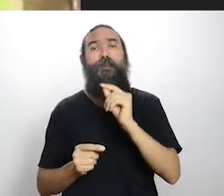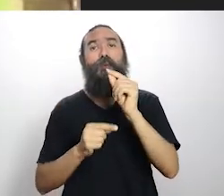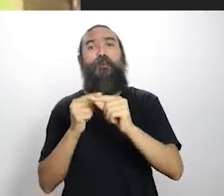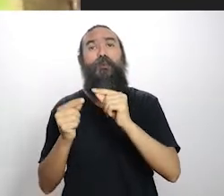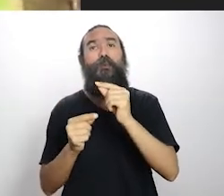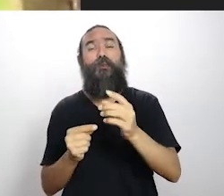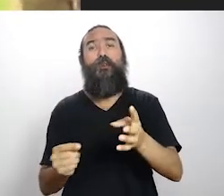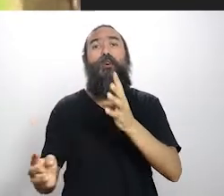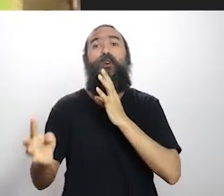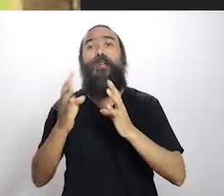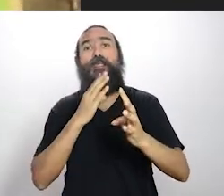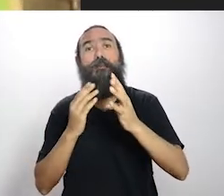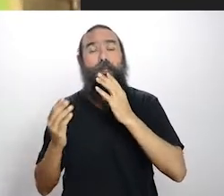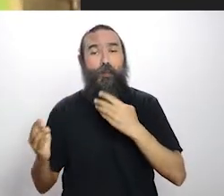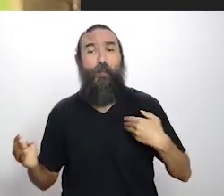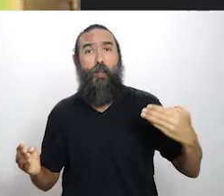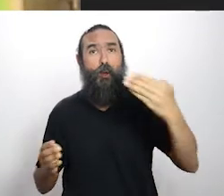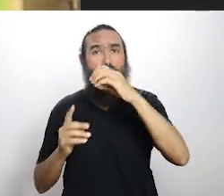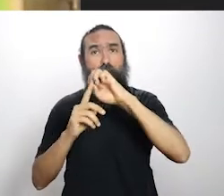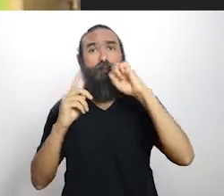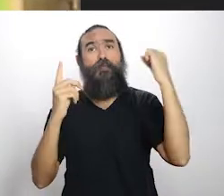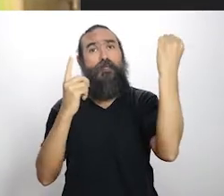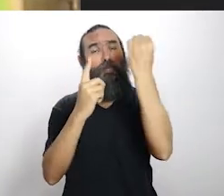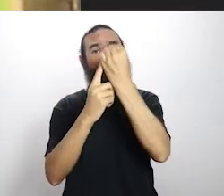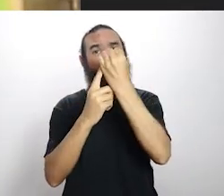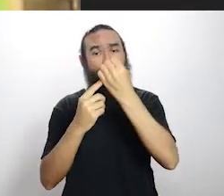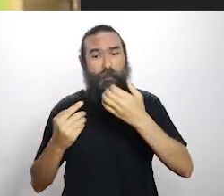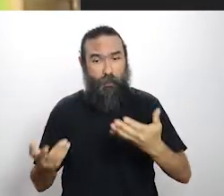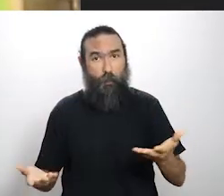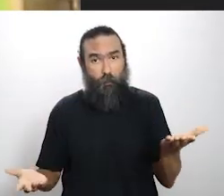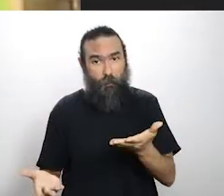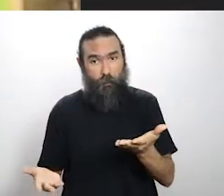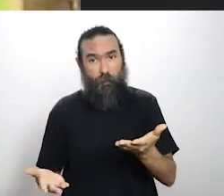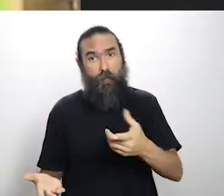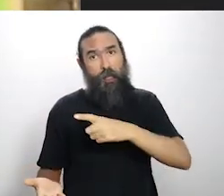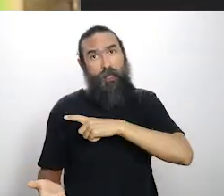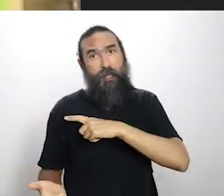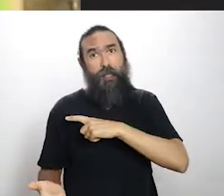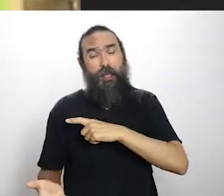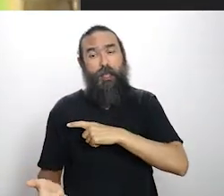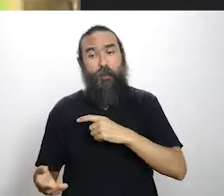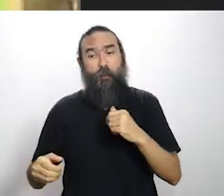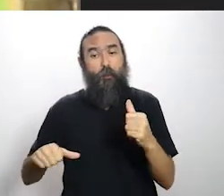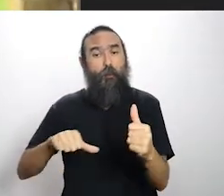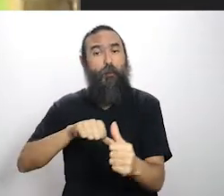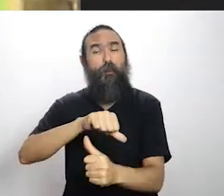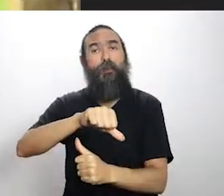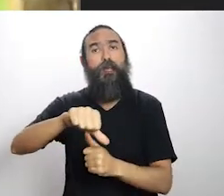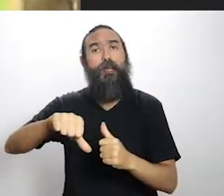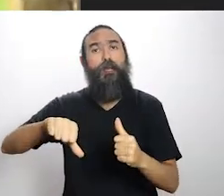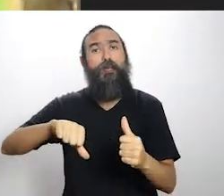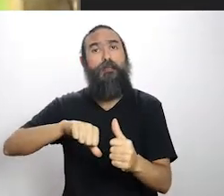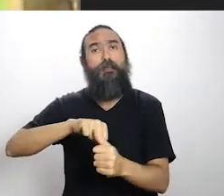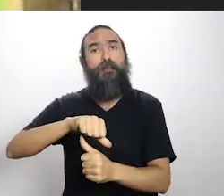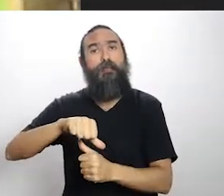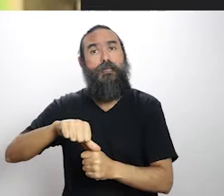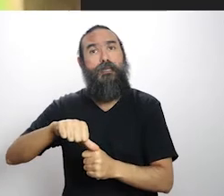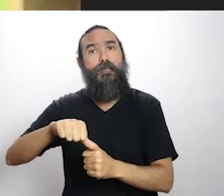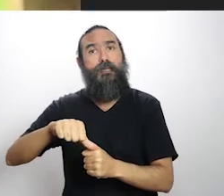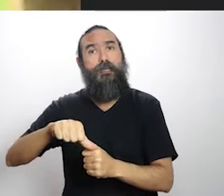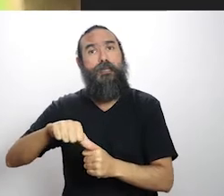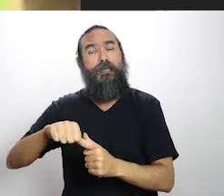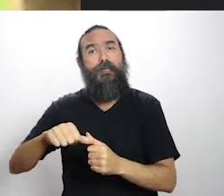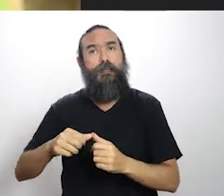nossa sociedade, né? E aí a gente tem, neste momento, uma mudança, né,